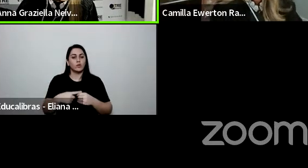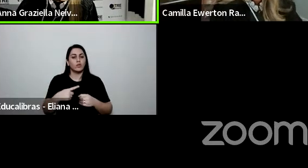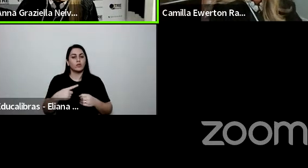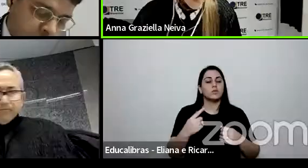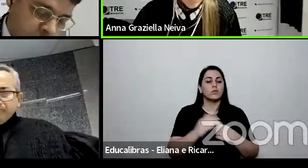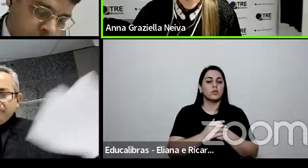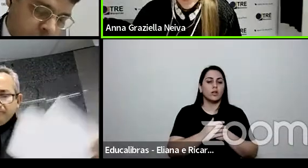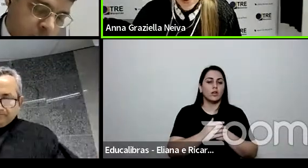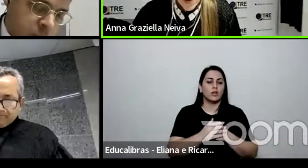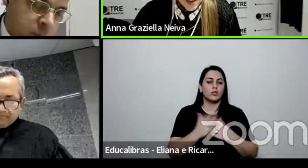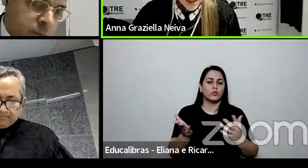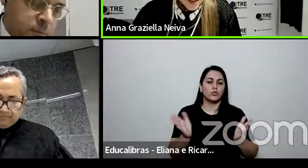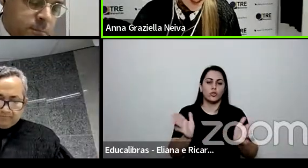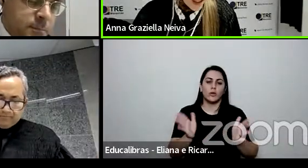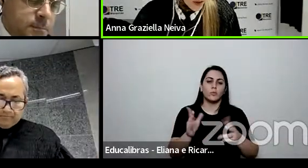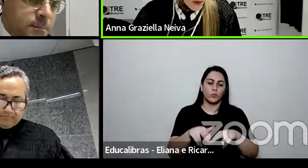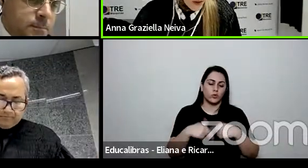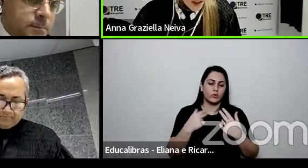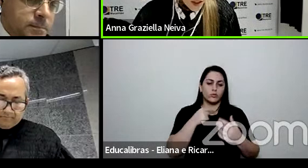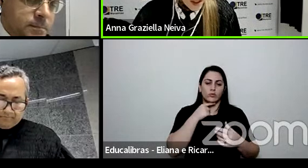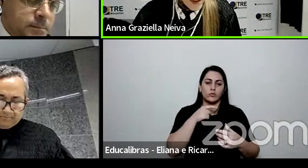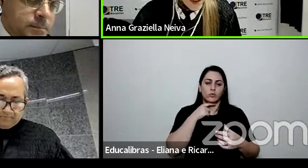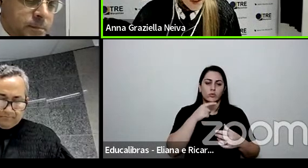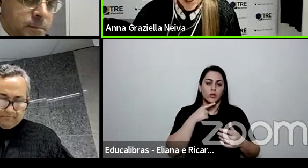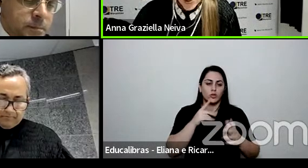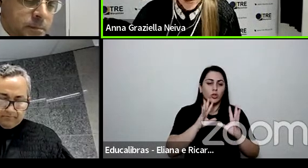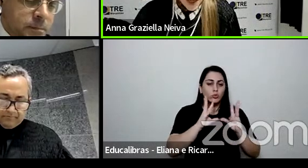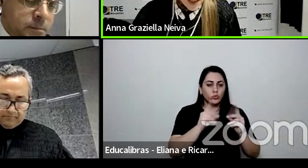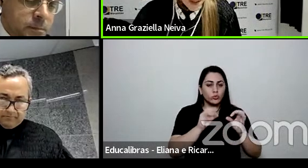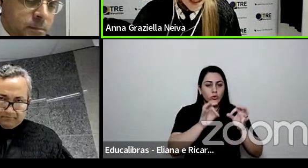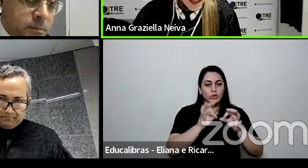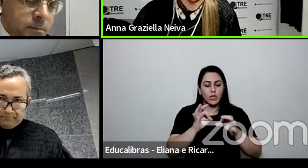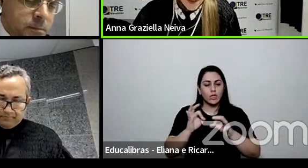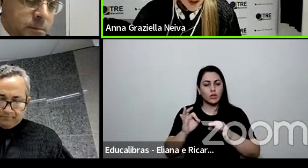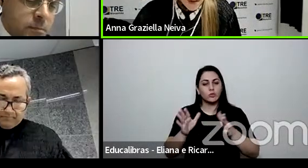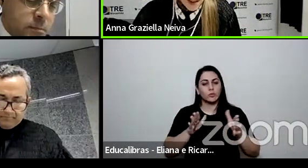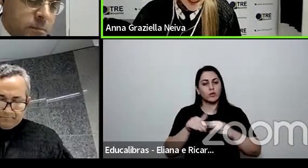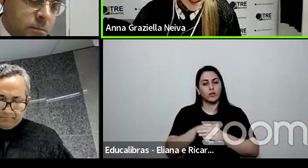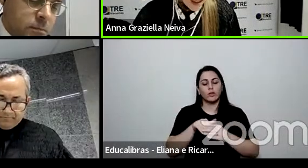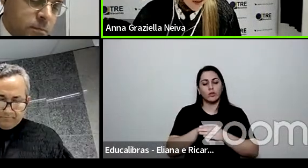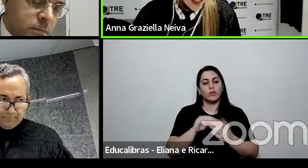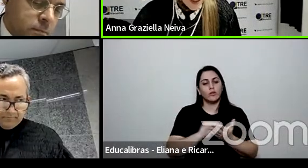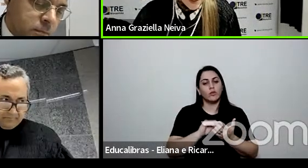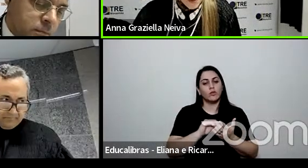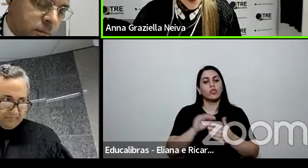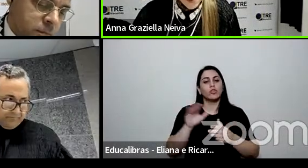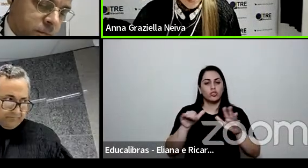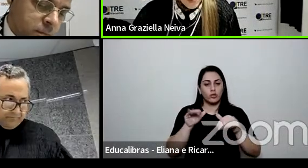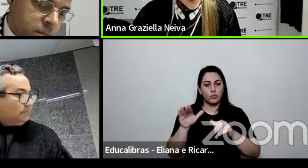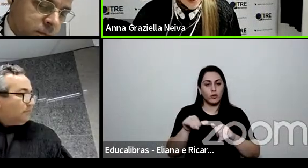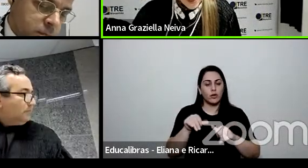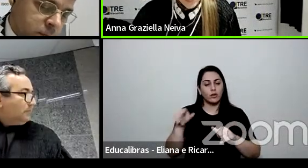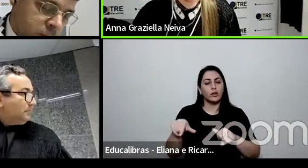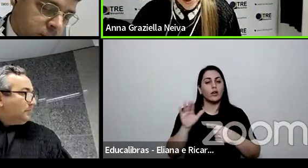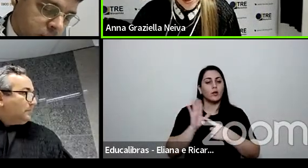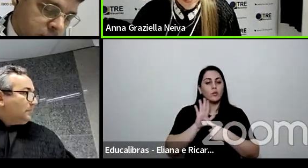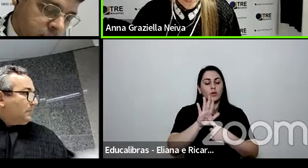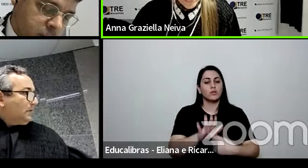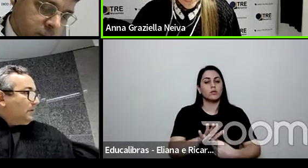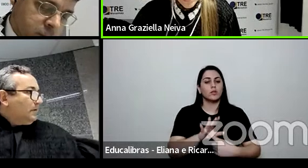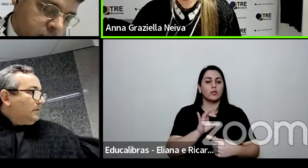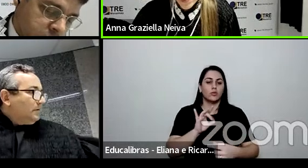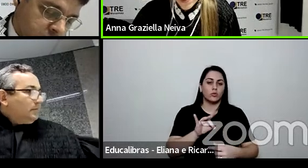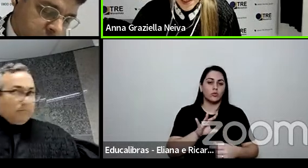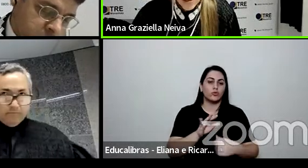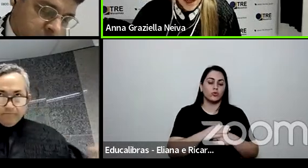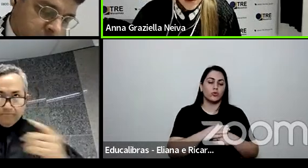motivo pelo qual não posso comer a quitação eleitoral devidamente intimada para sanar a falta de educação a requerente apresentou as